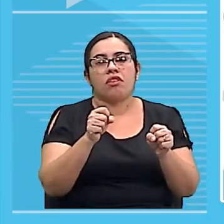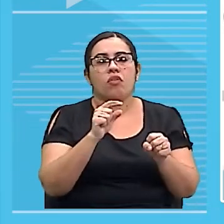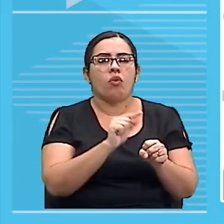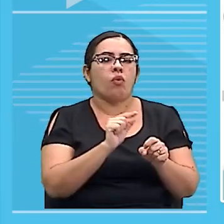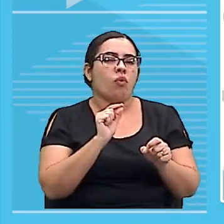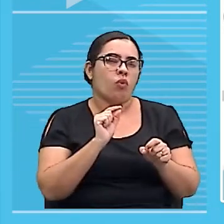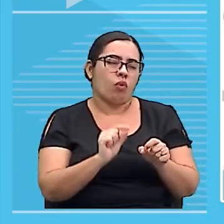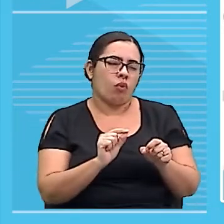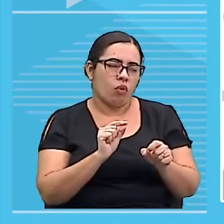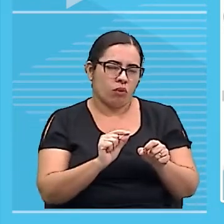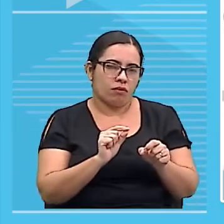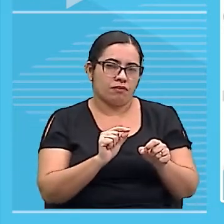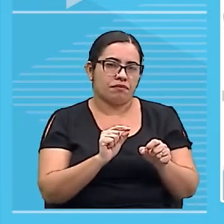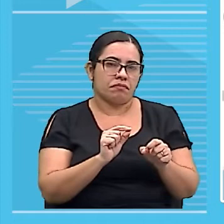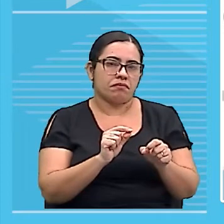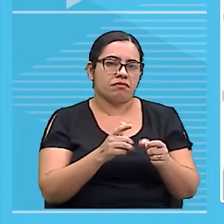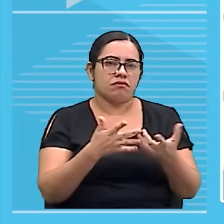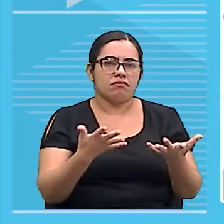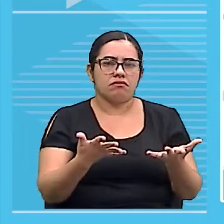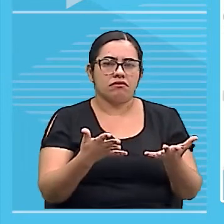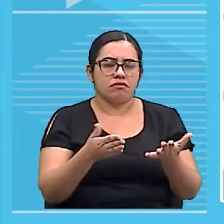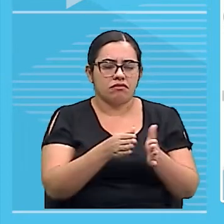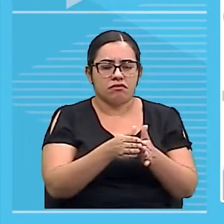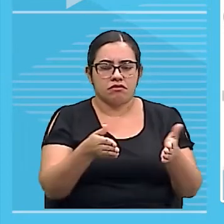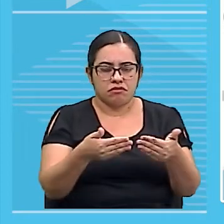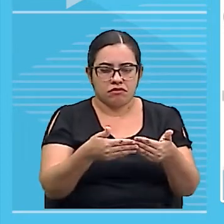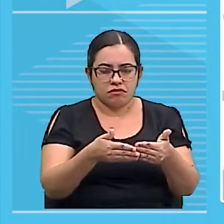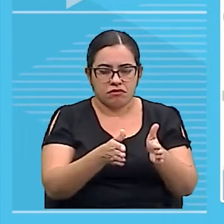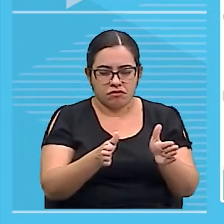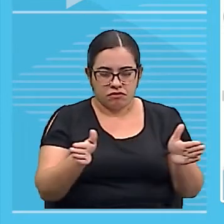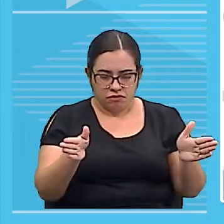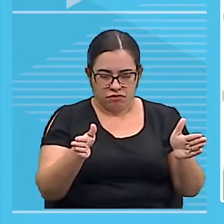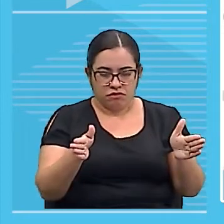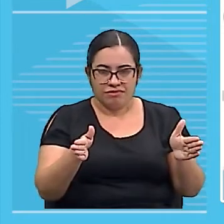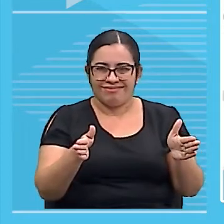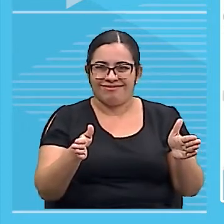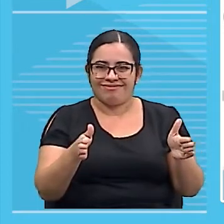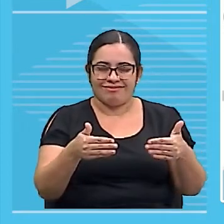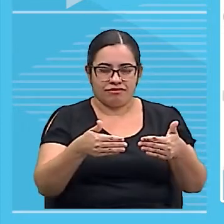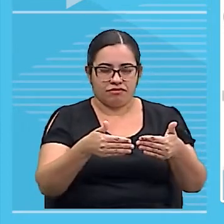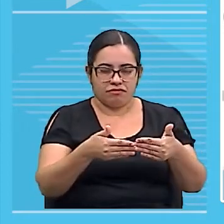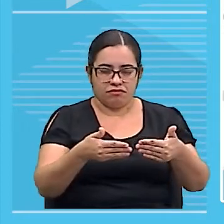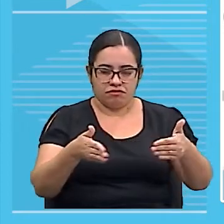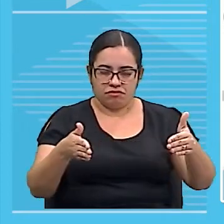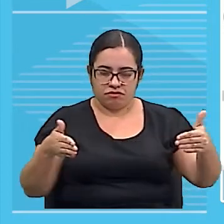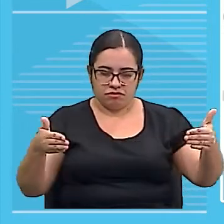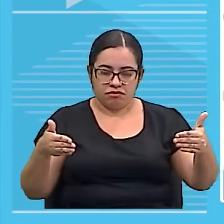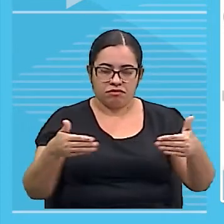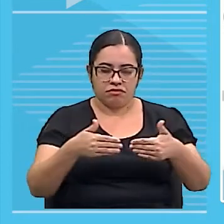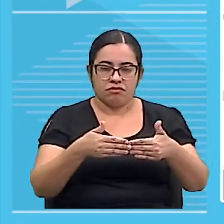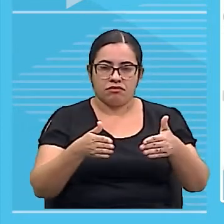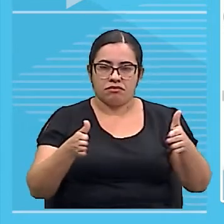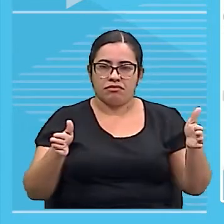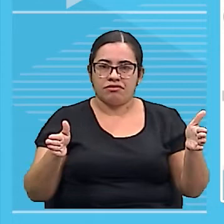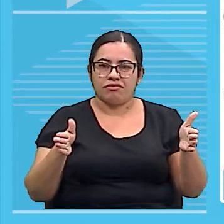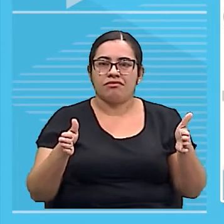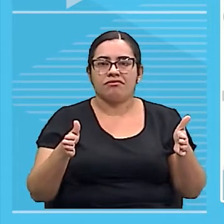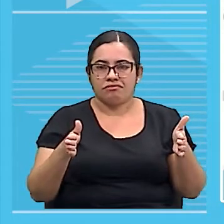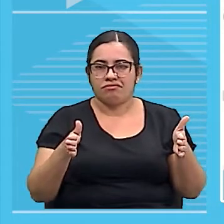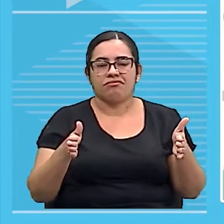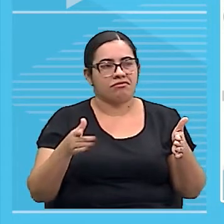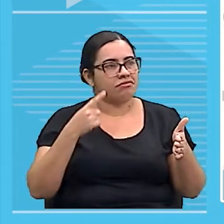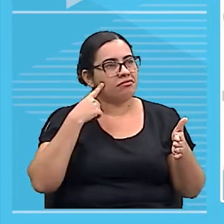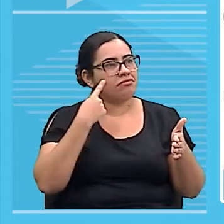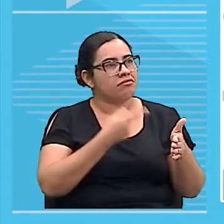e ela vai deixar um espaço naquele meu circuito o ou seja meu circuito ele vai